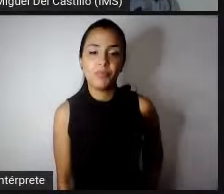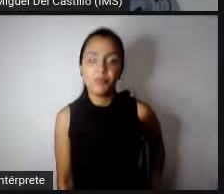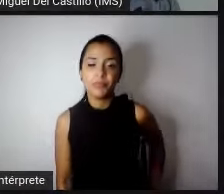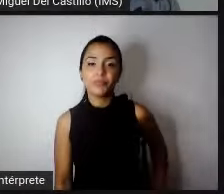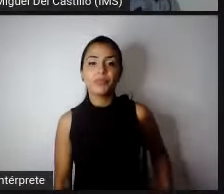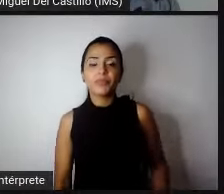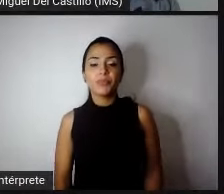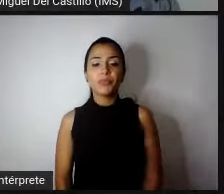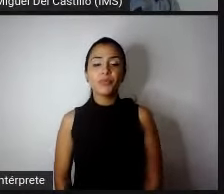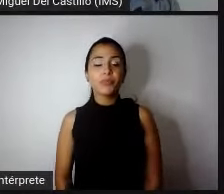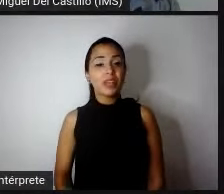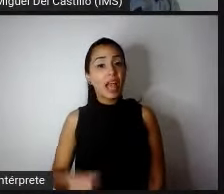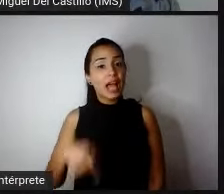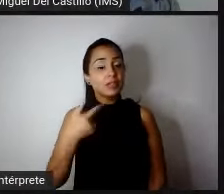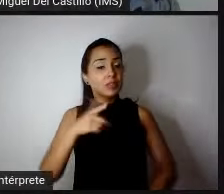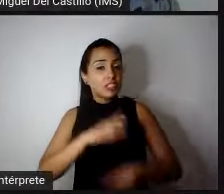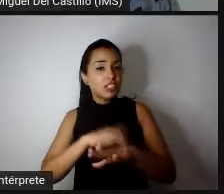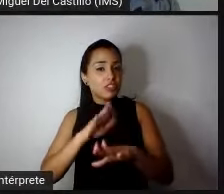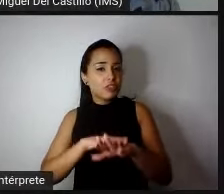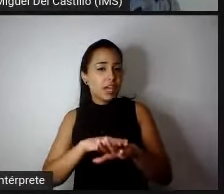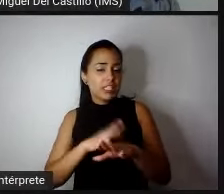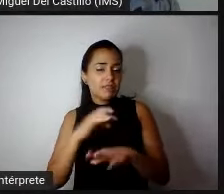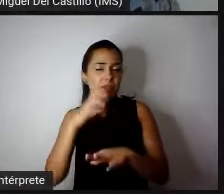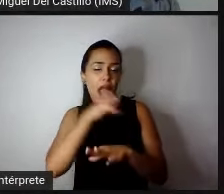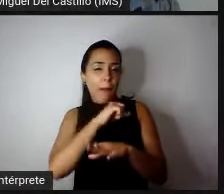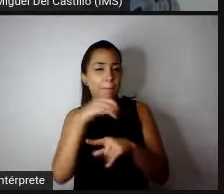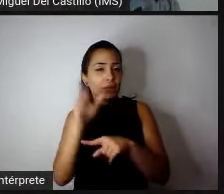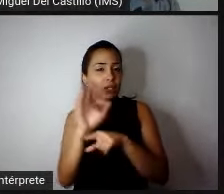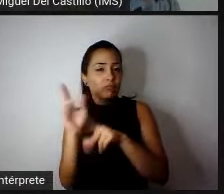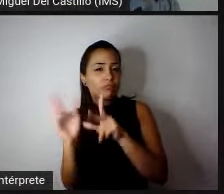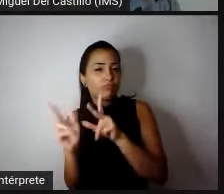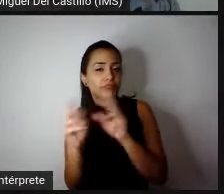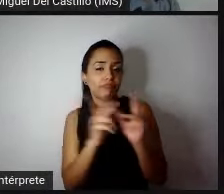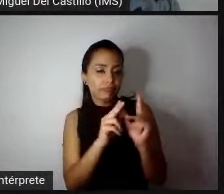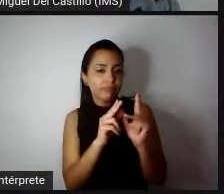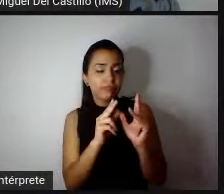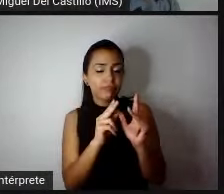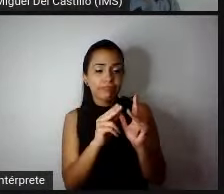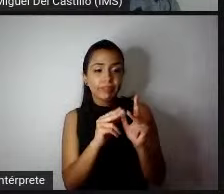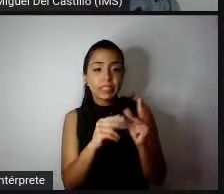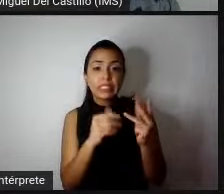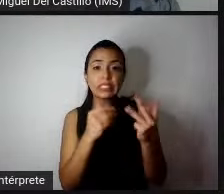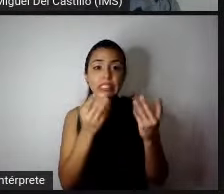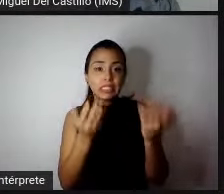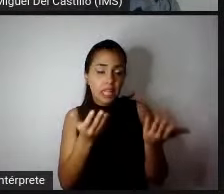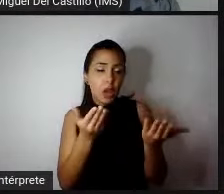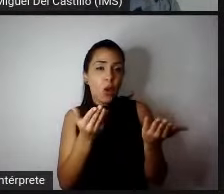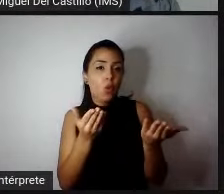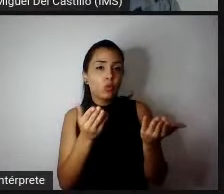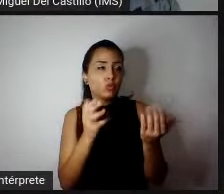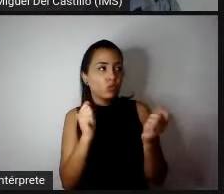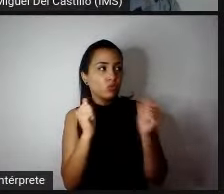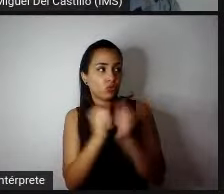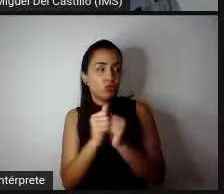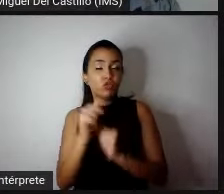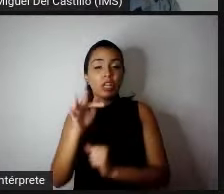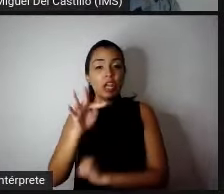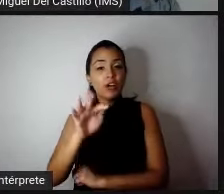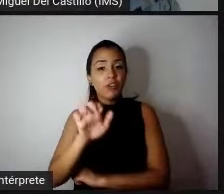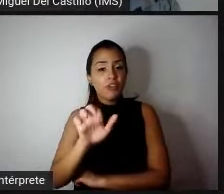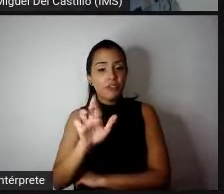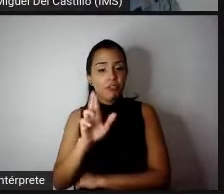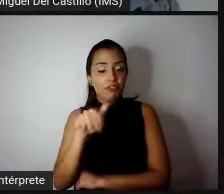filme, eu com o Fernando, em que você sabe, a máquina, é interessante dizer,